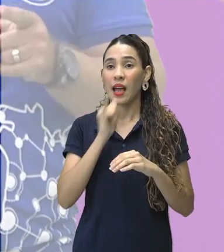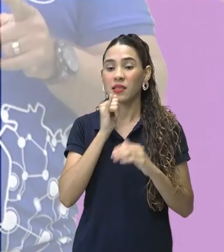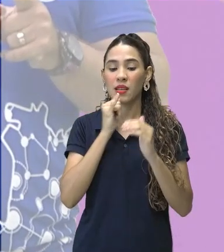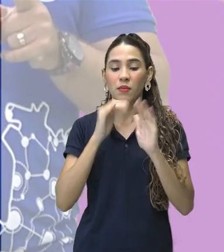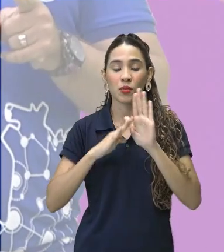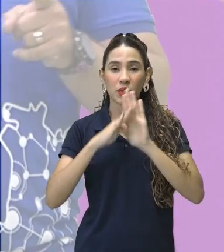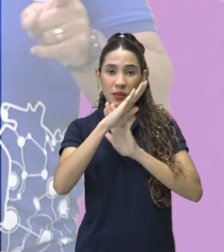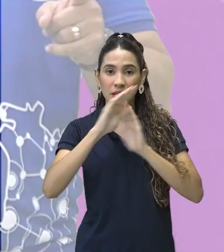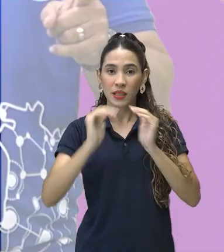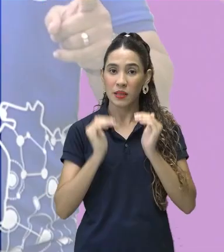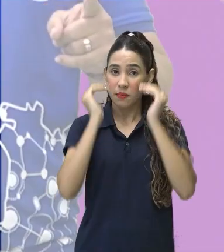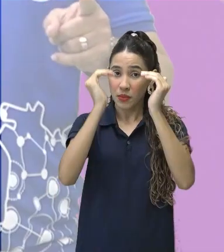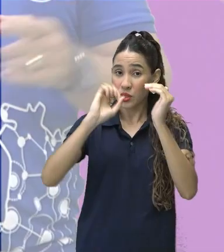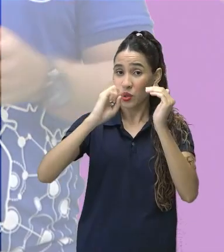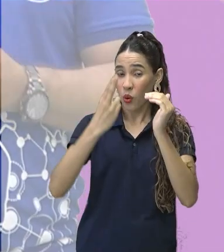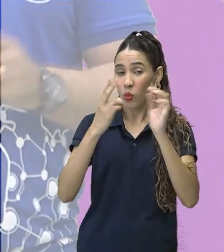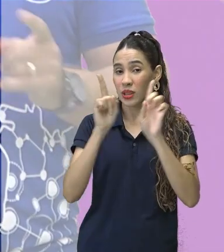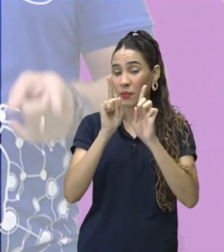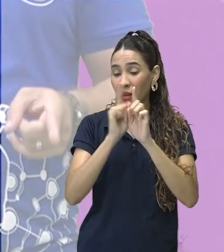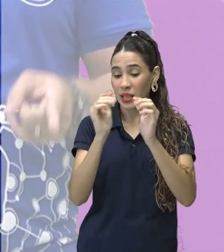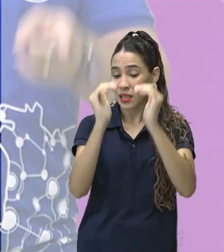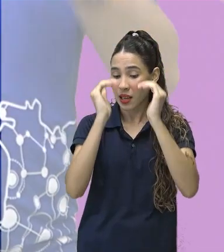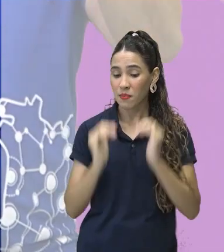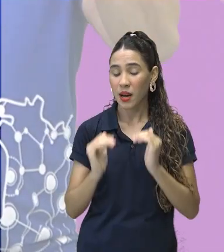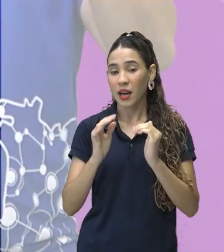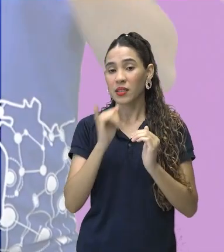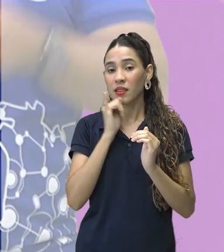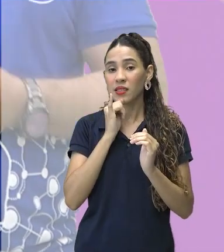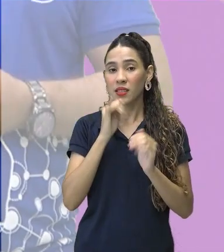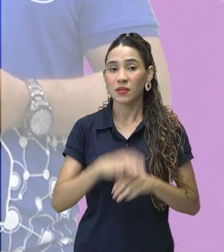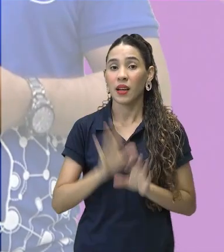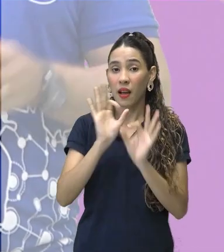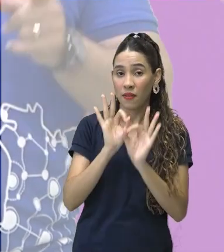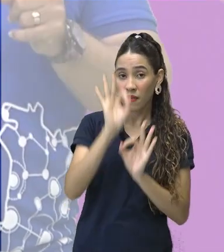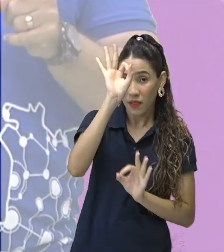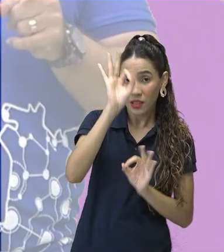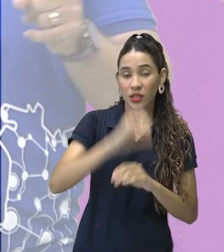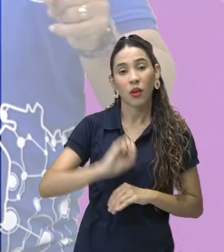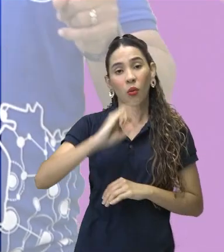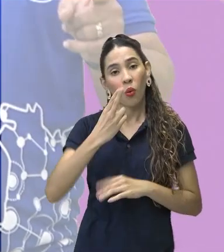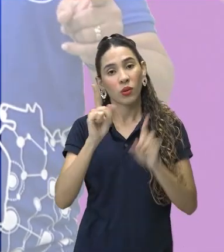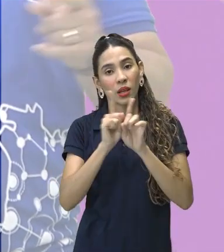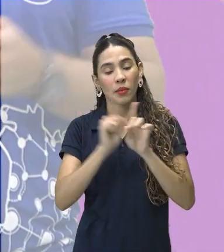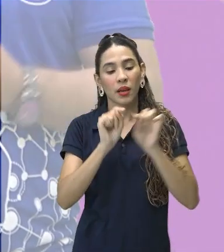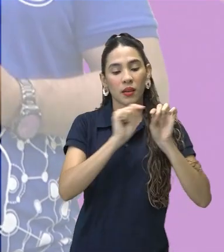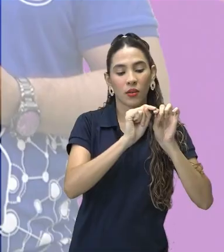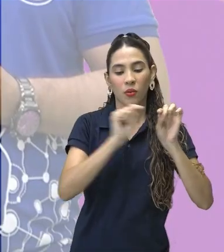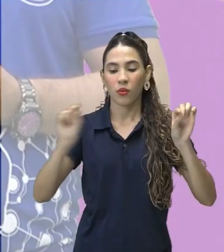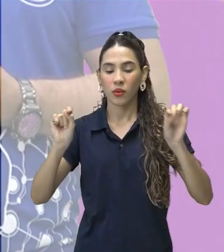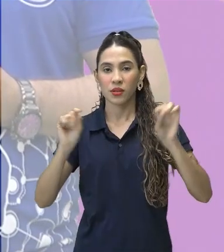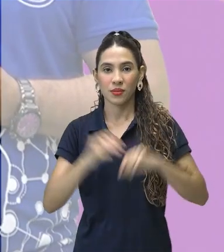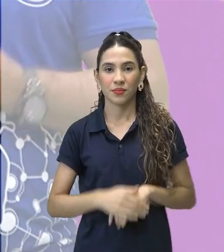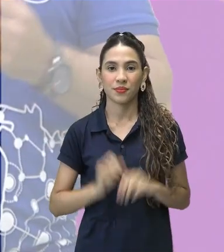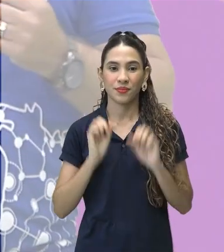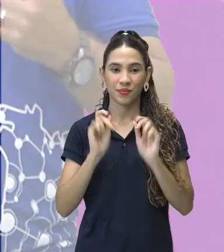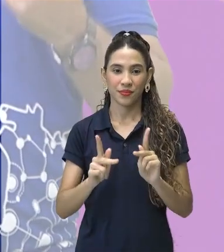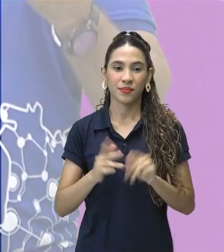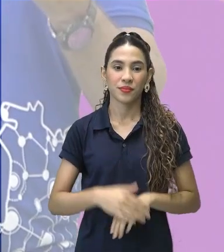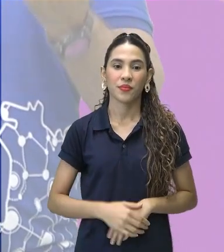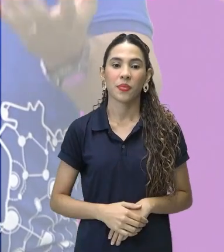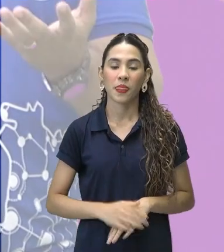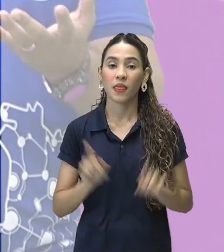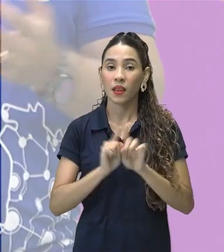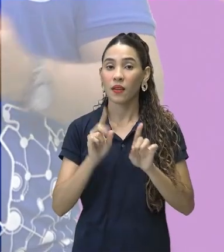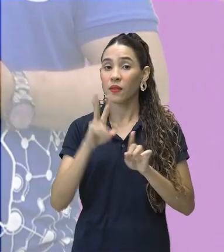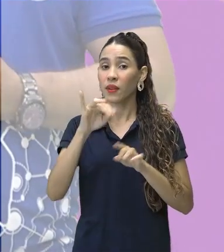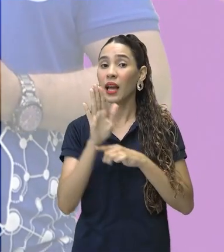cima como embaixo, né? Tanto ali na vertical como na horizontal, tá bom? E eles